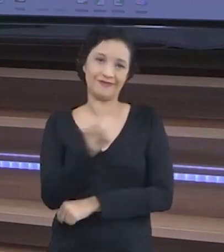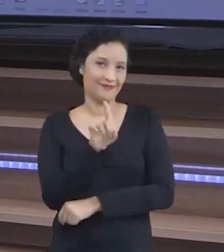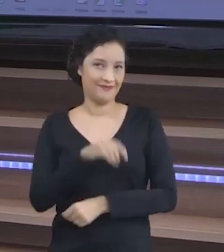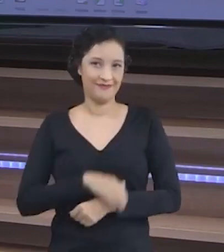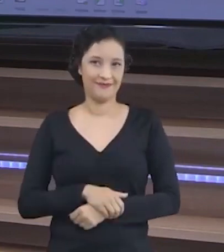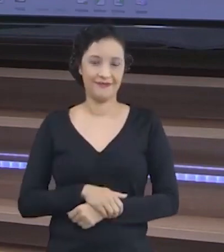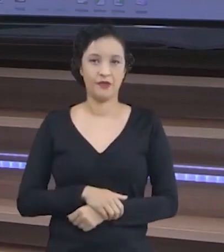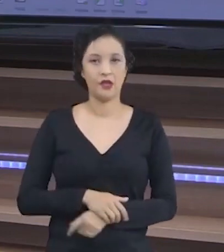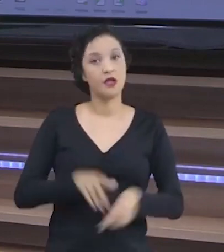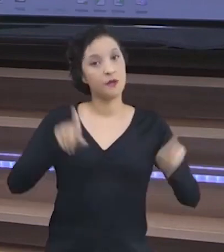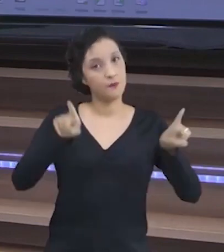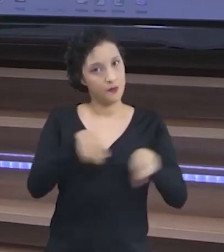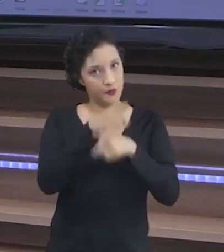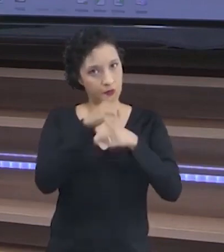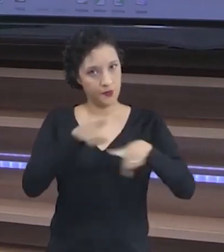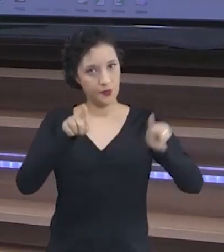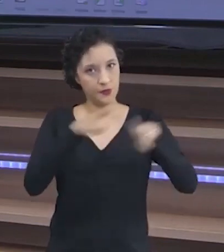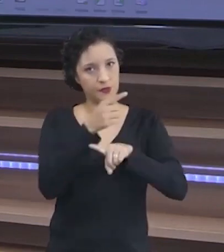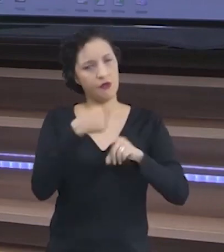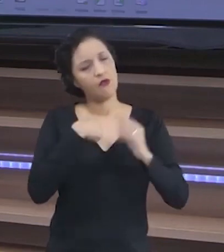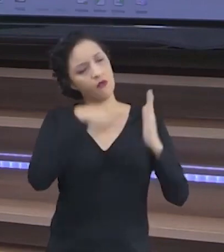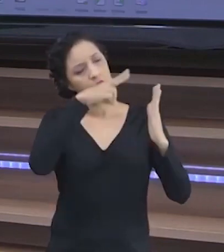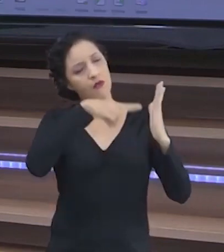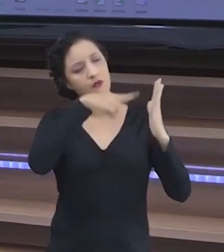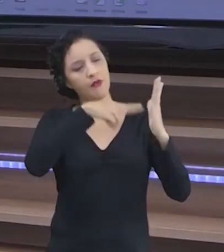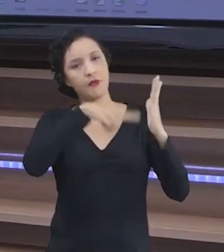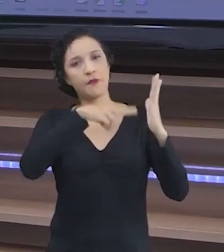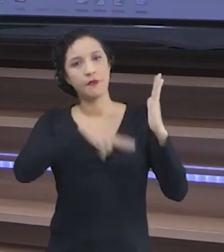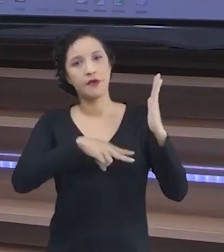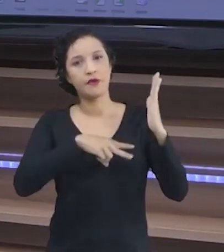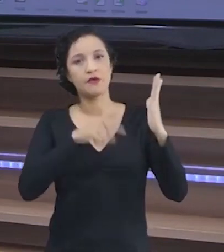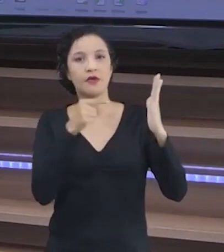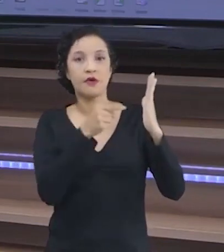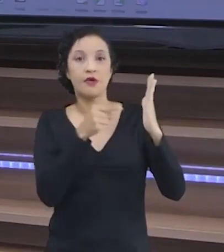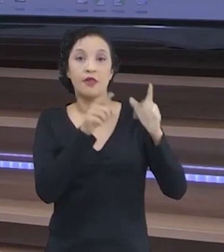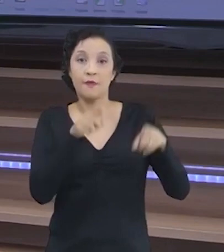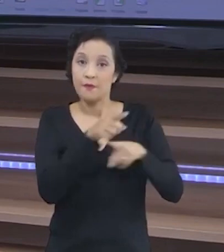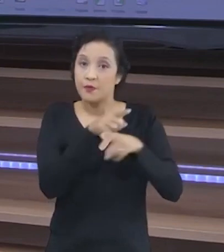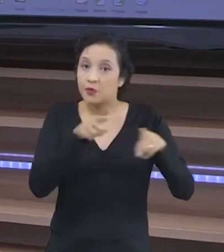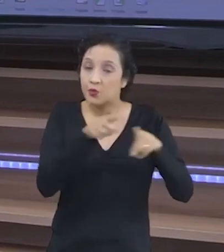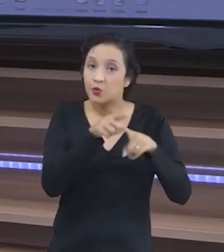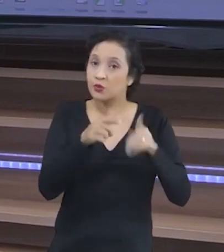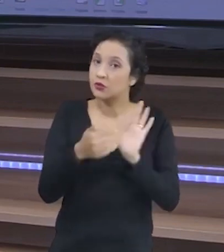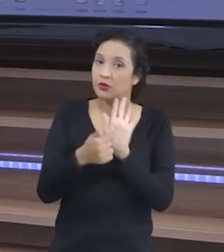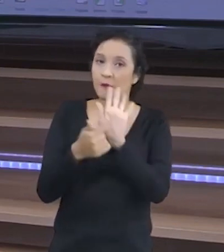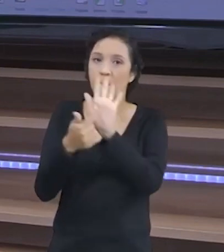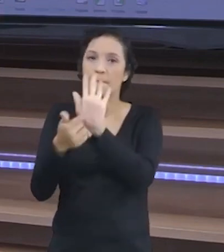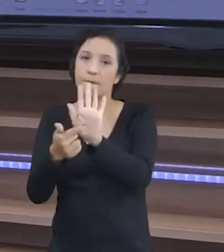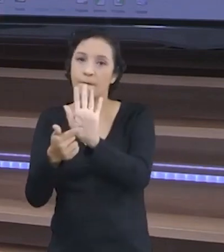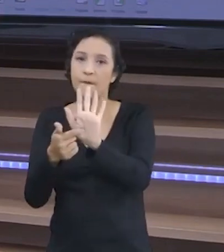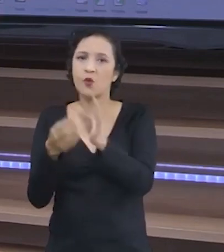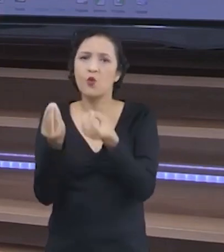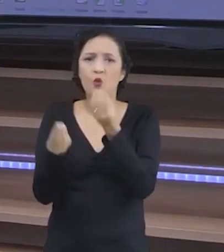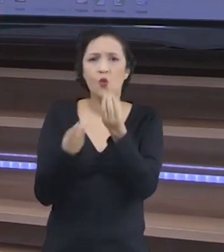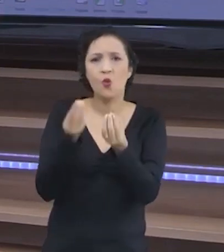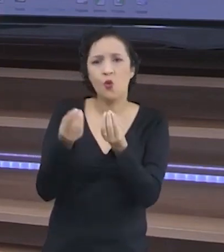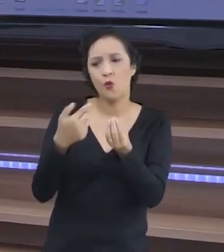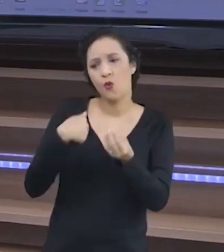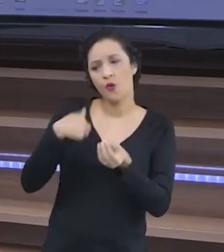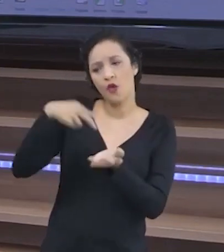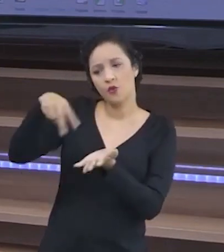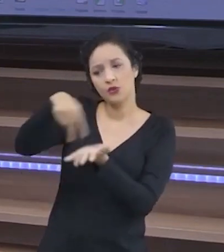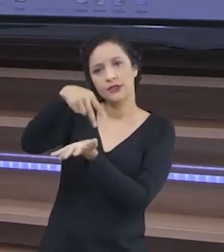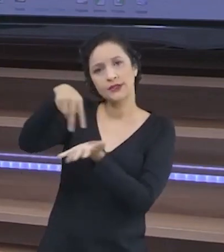hora que eu estava lendo, ela estava dizendo literalmente como eu deveria dançar